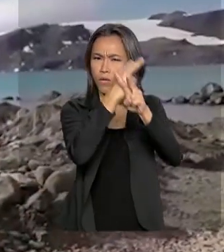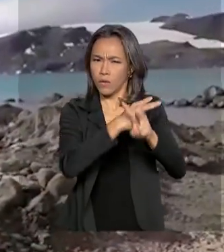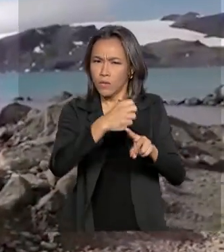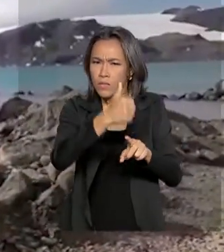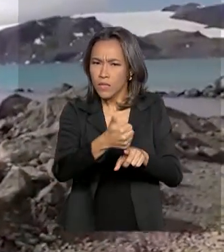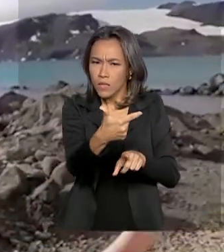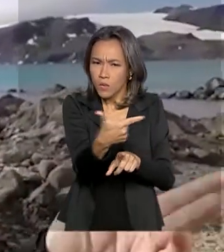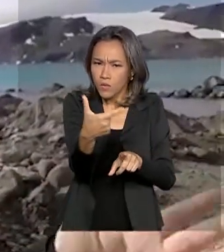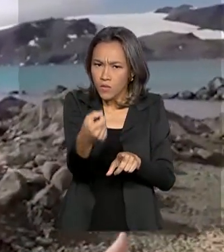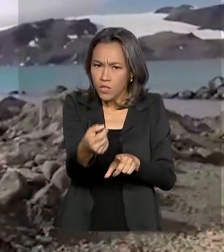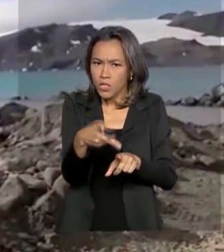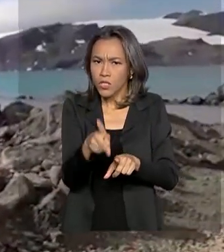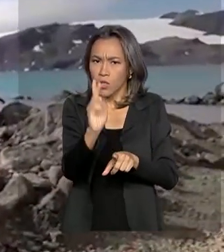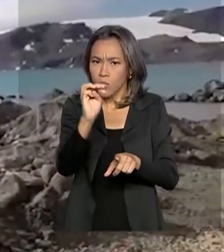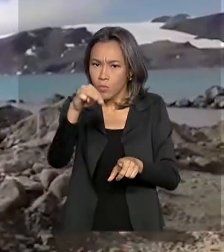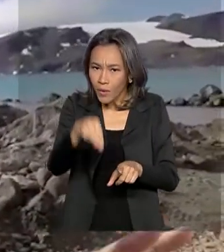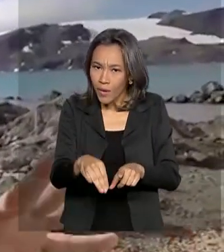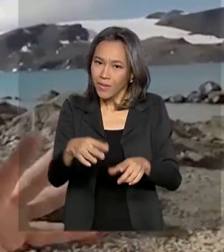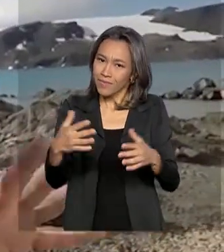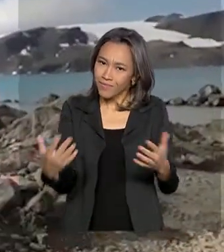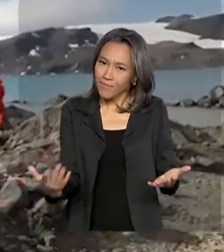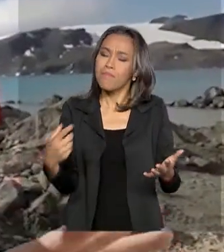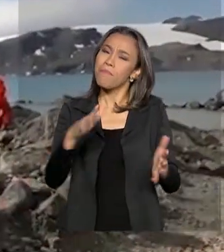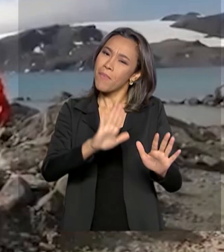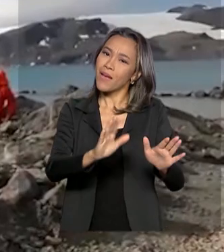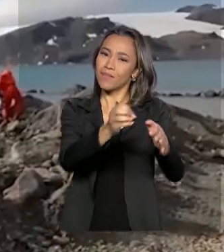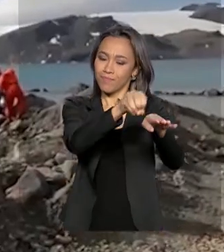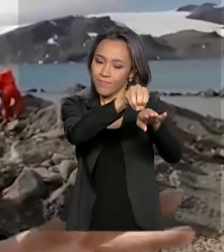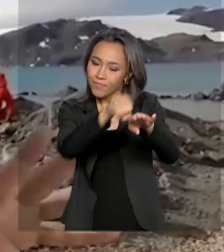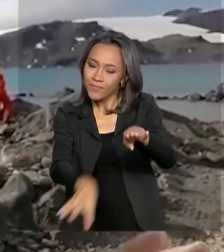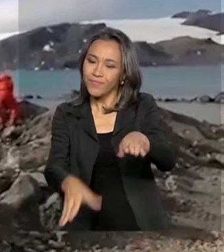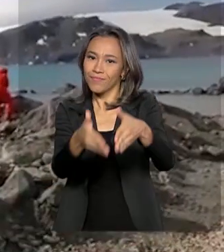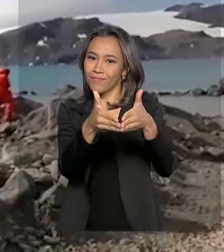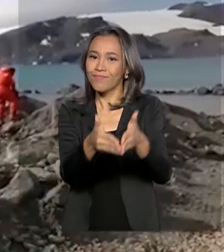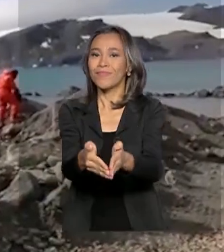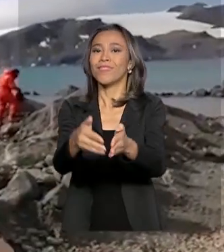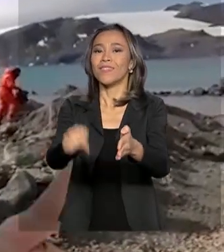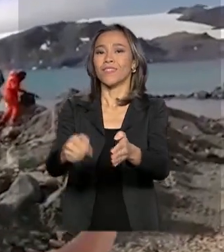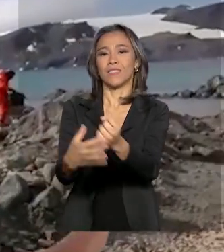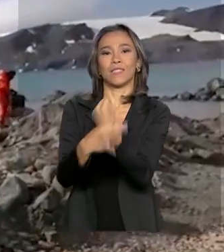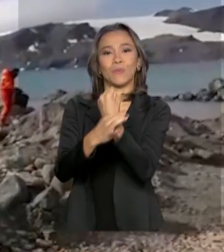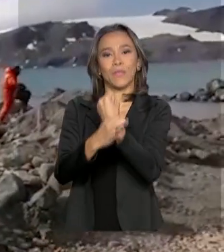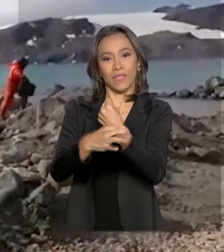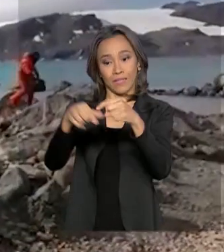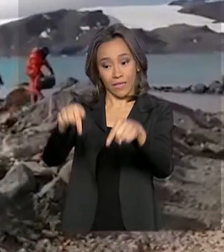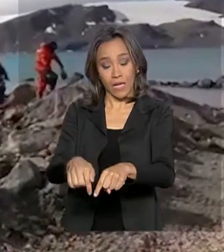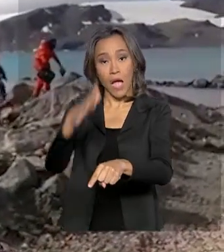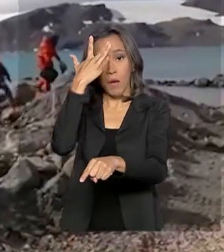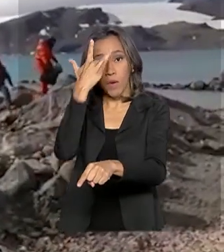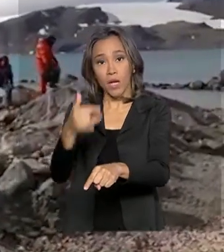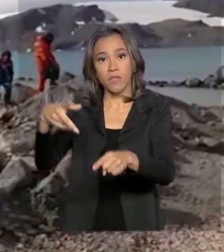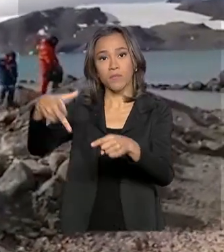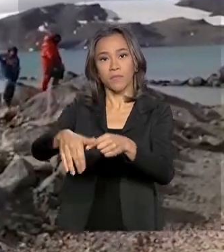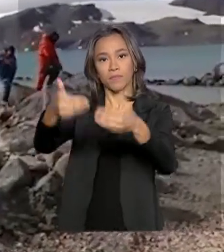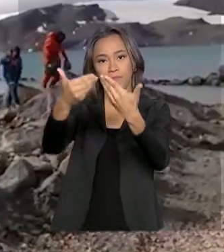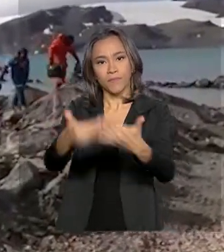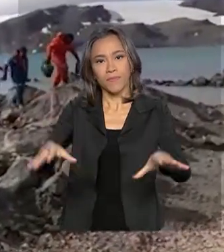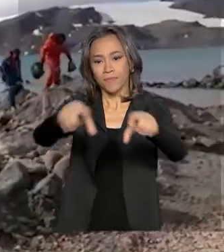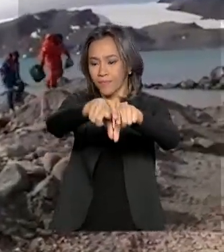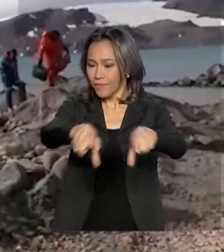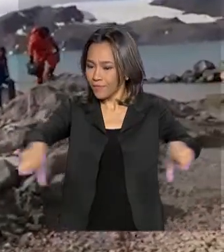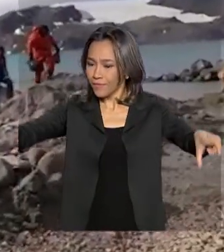120 km por hora. Mas desembarcamos em segurança aqui na Antártica, onde amanhã vai ser reinaugurada a